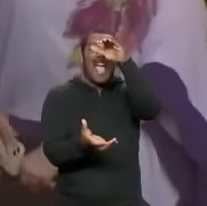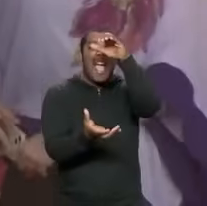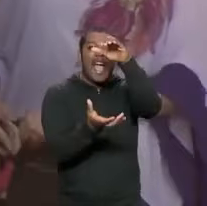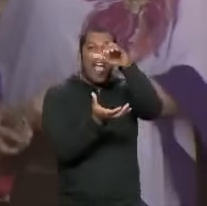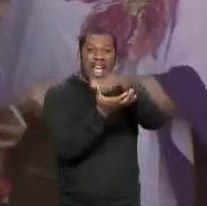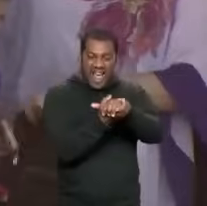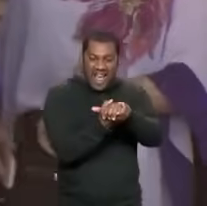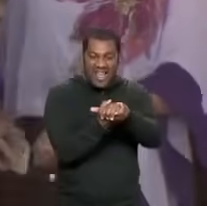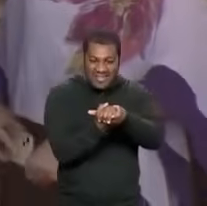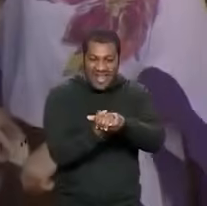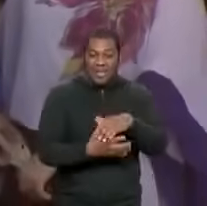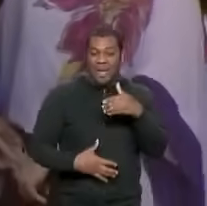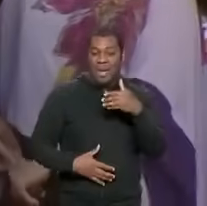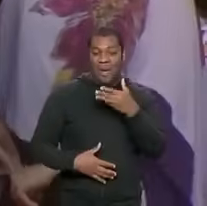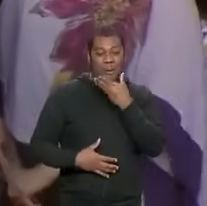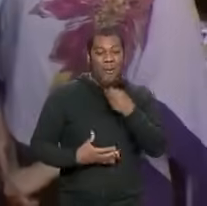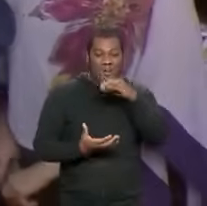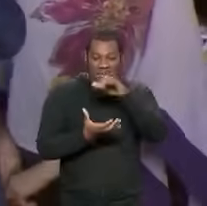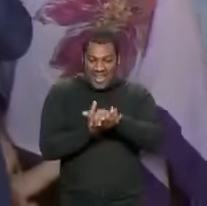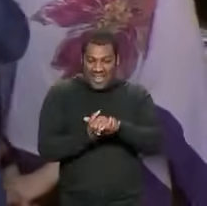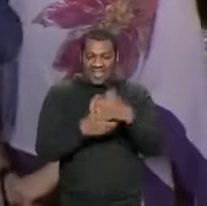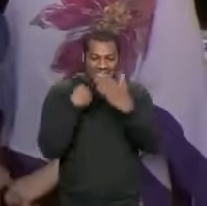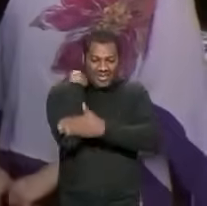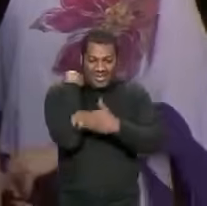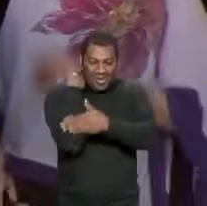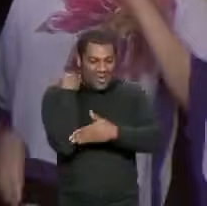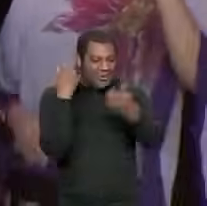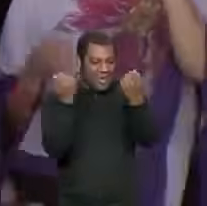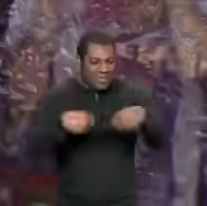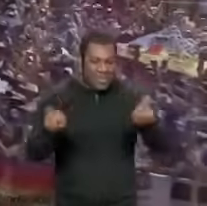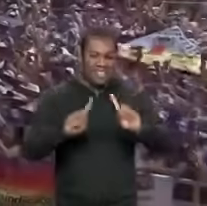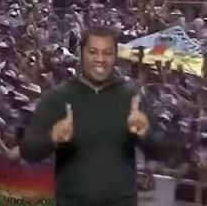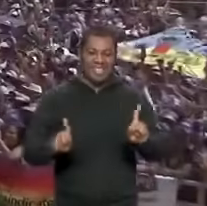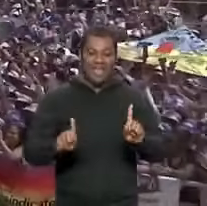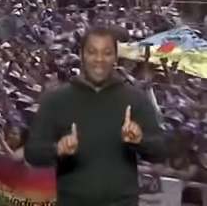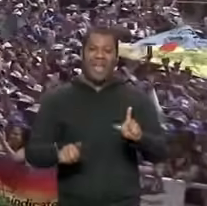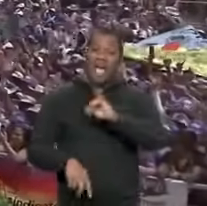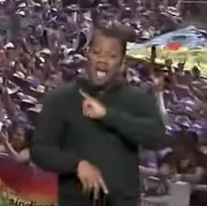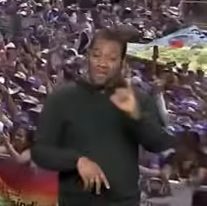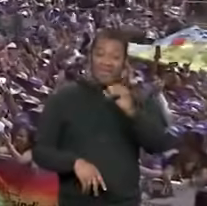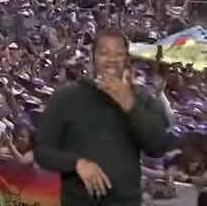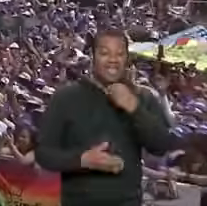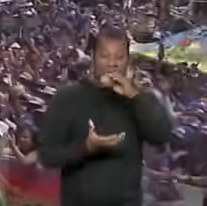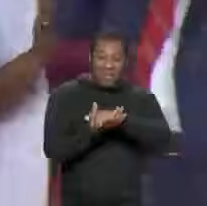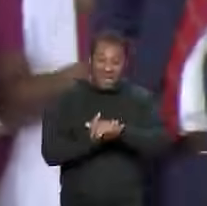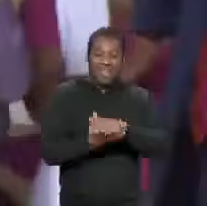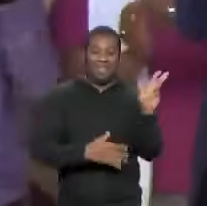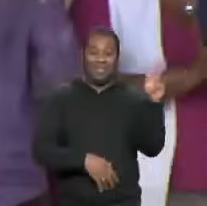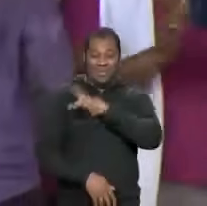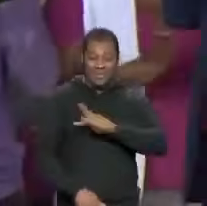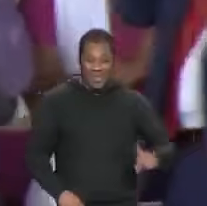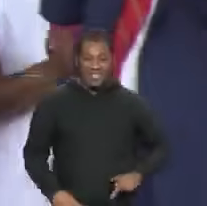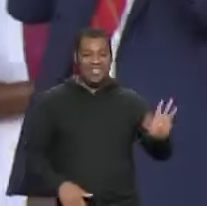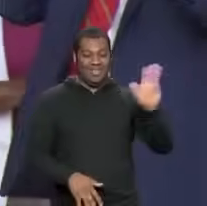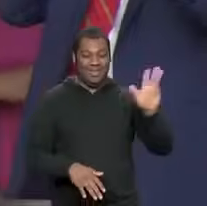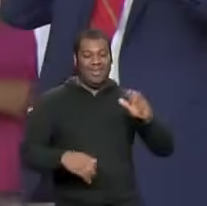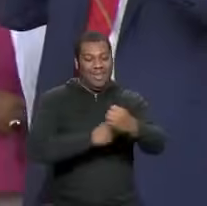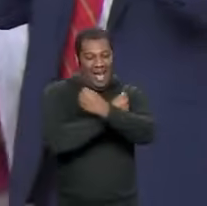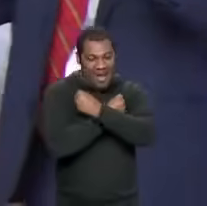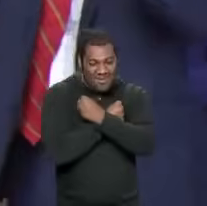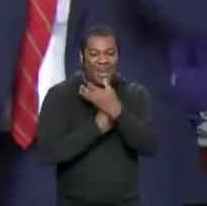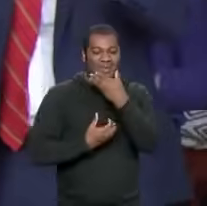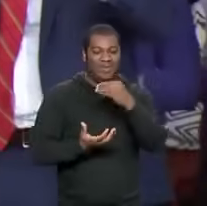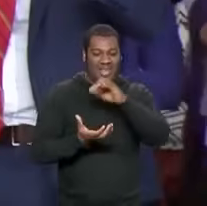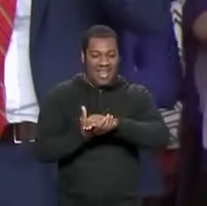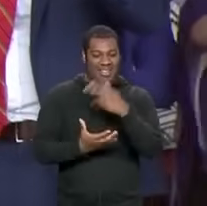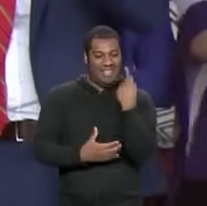marido não ficar com fome dá um abraço nele e fale que foi o Lula que mandou um abraço para ele e que eu tô